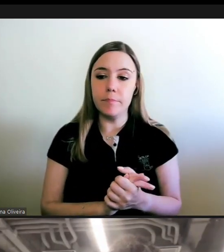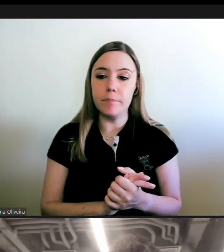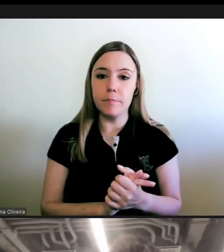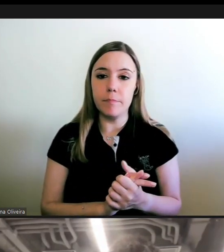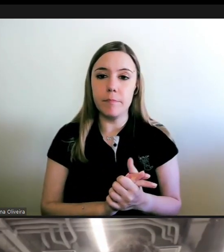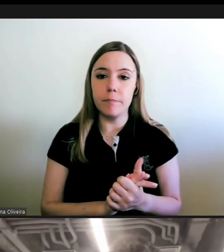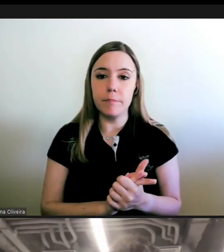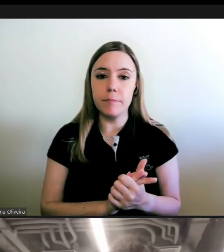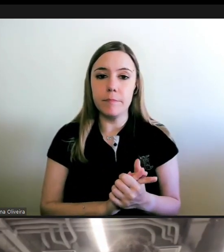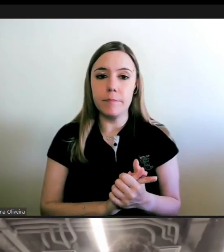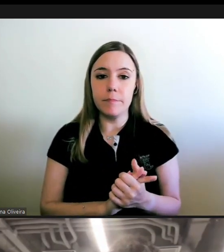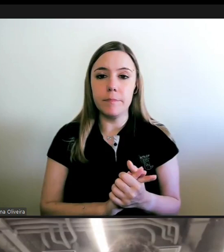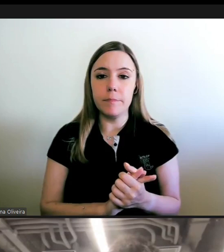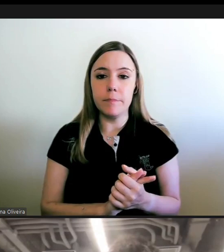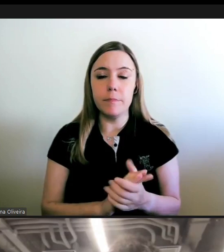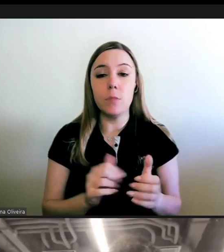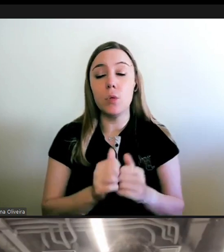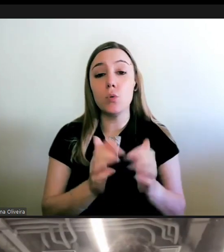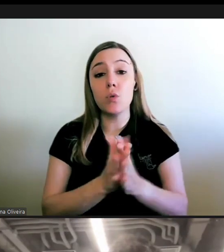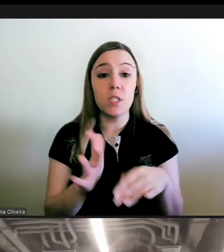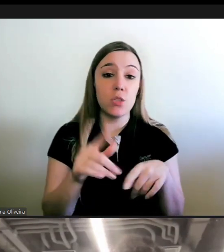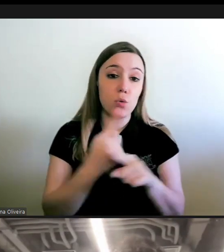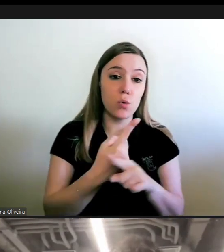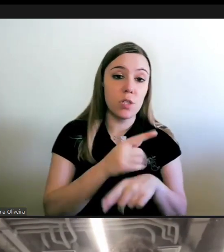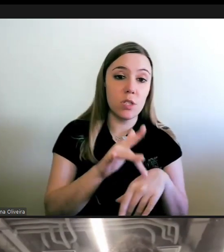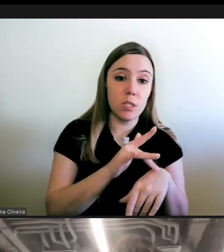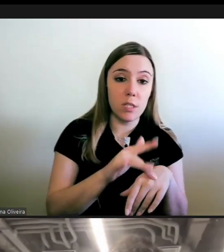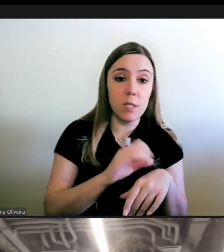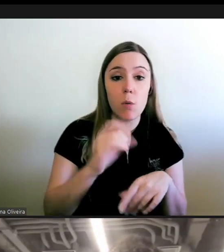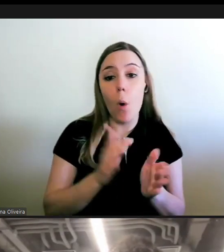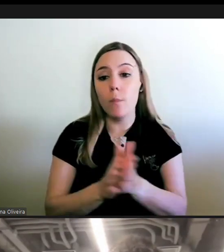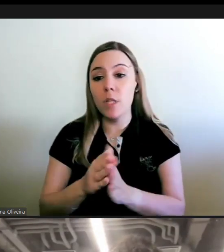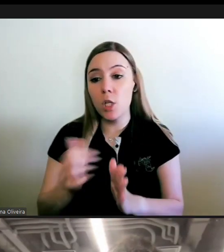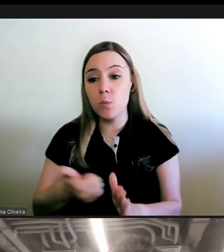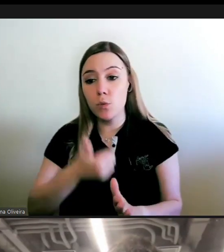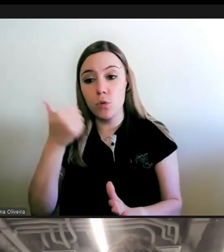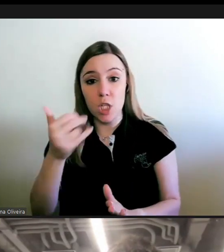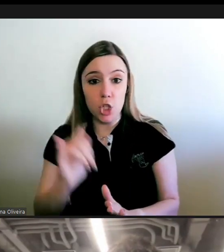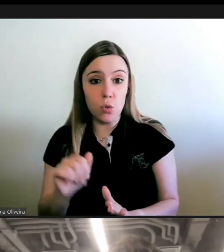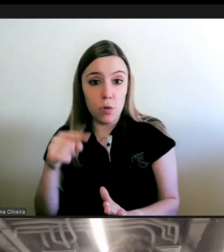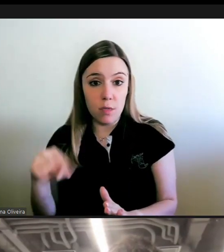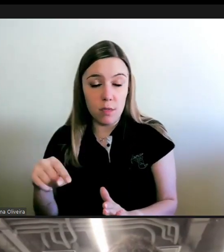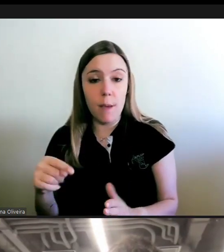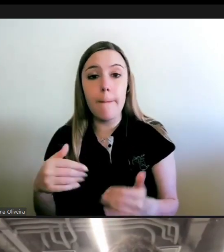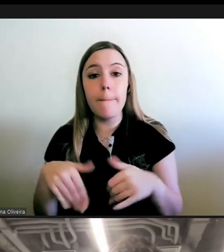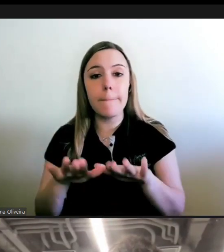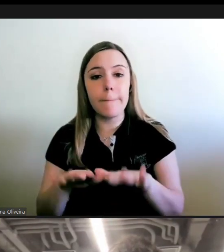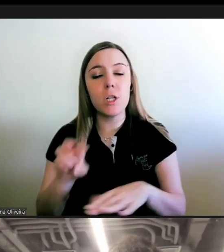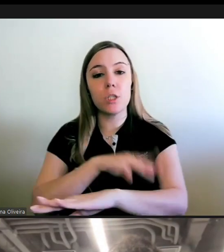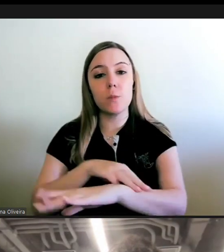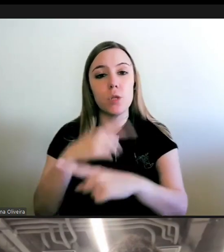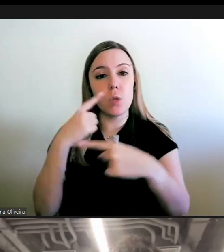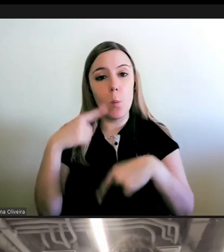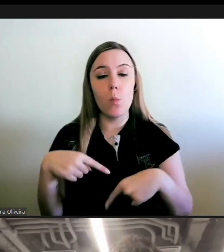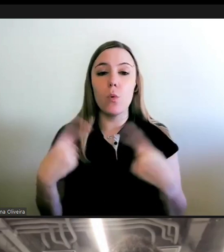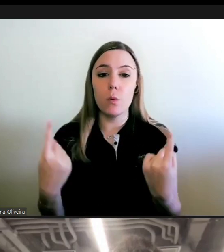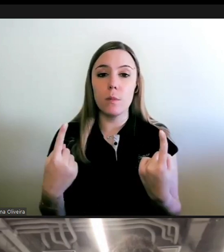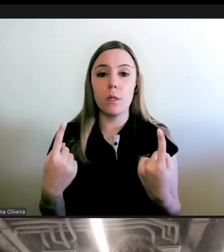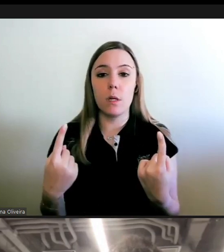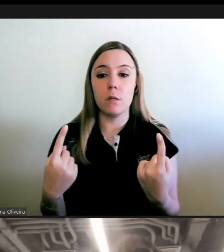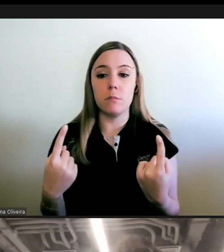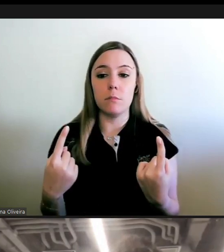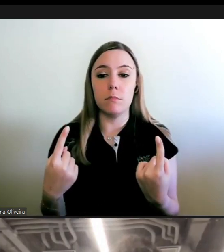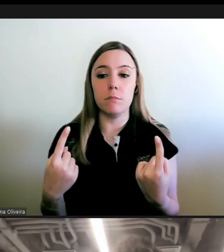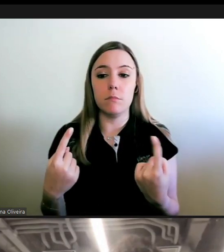fragilidades e as oportunidades de melhoria que esta ou outra organização encerra, ainda assim a administração pública, mais que não